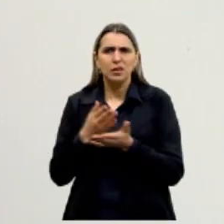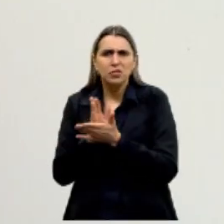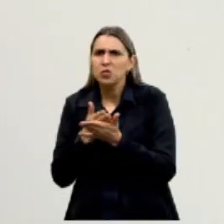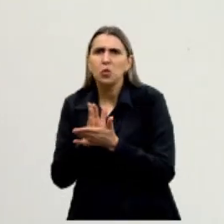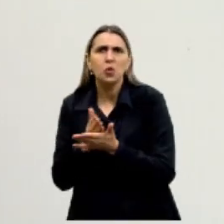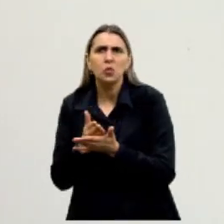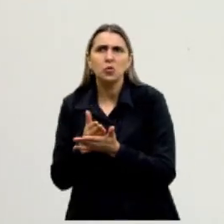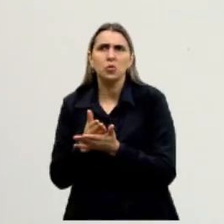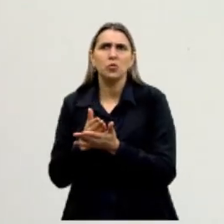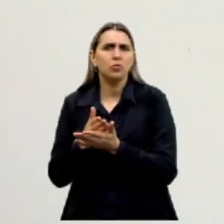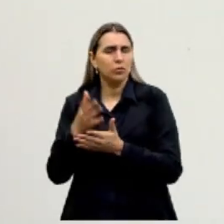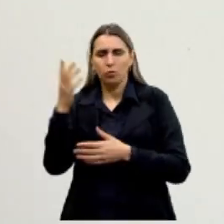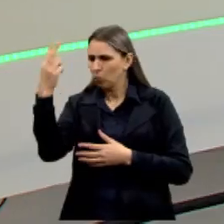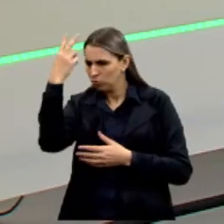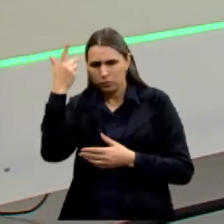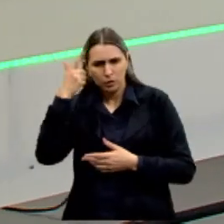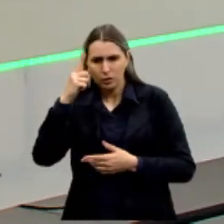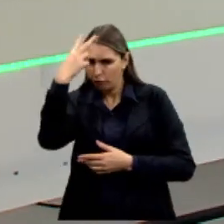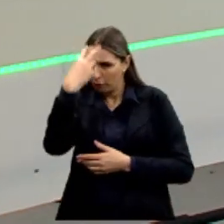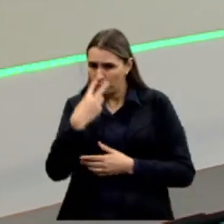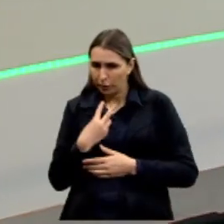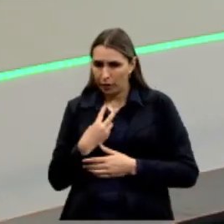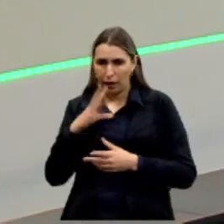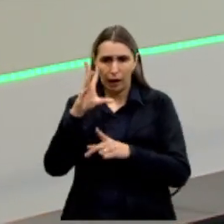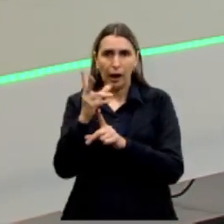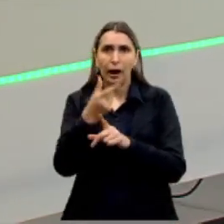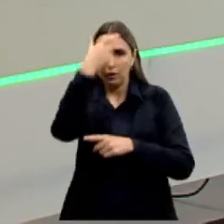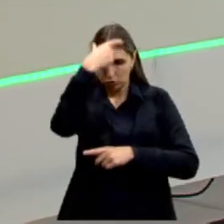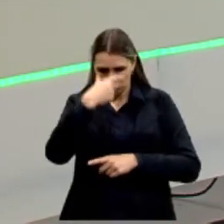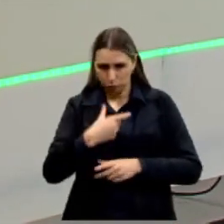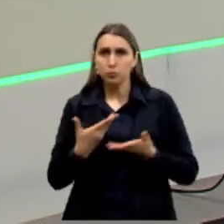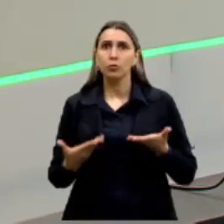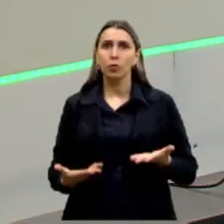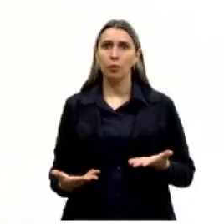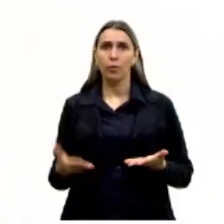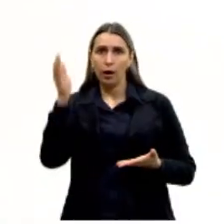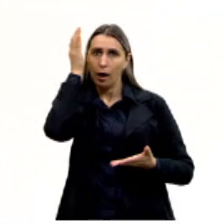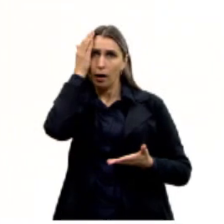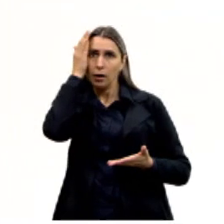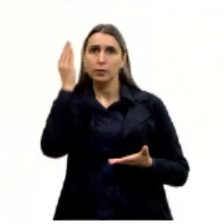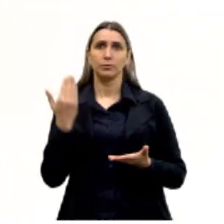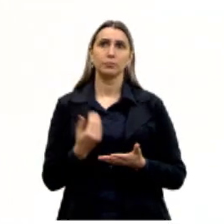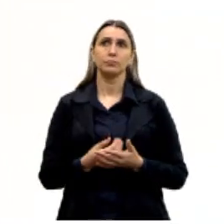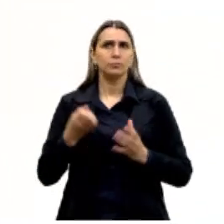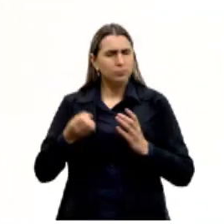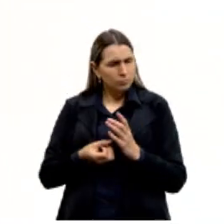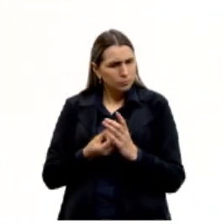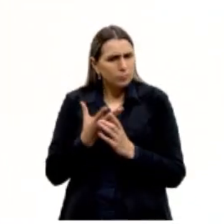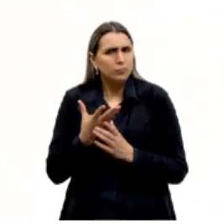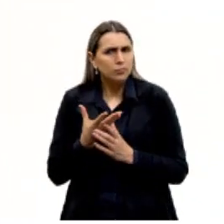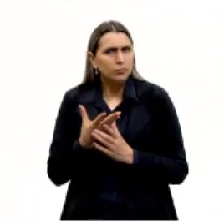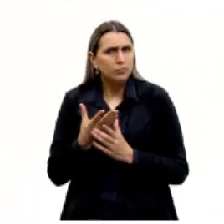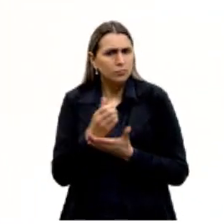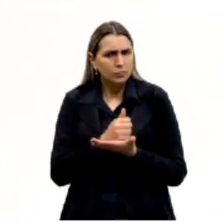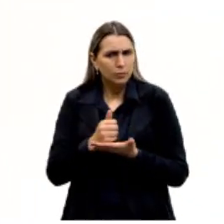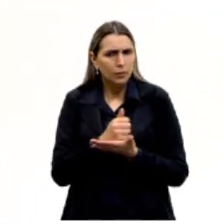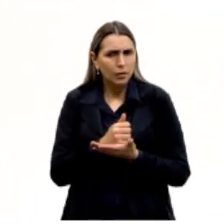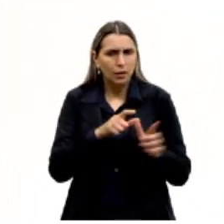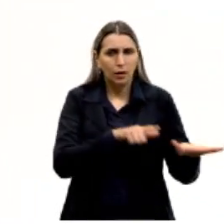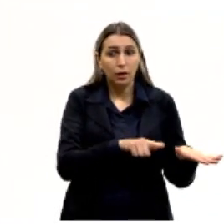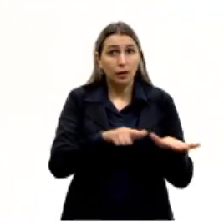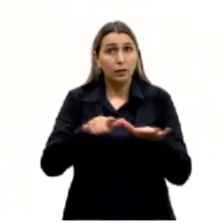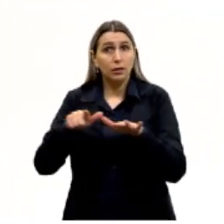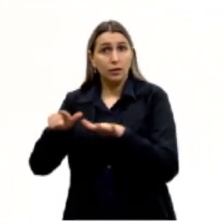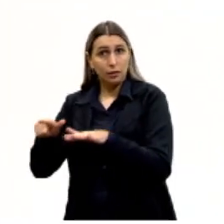toda artista que eu sou a então criaram a partir daí a semana